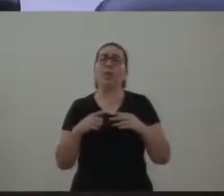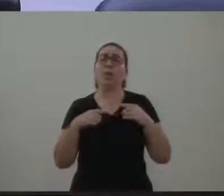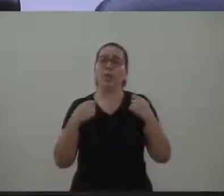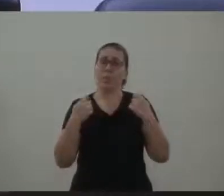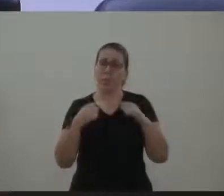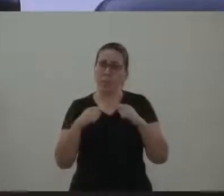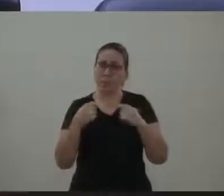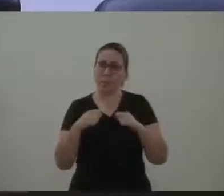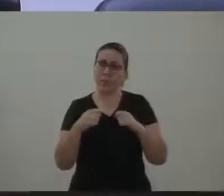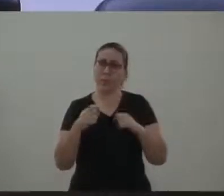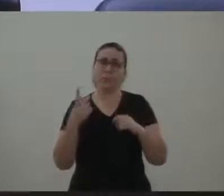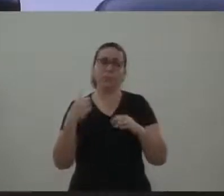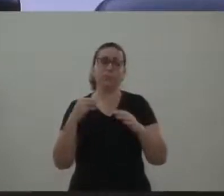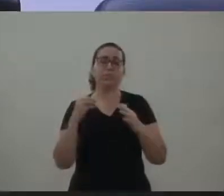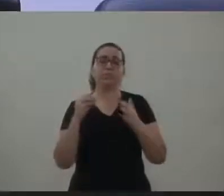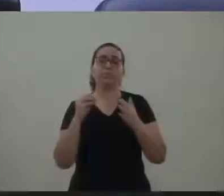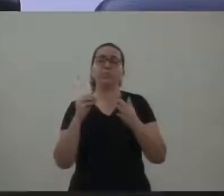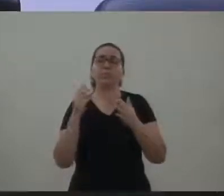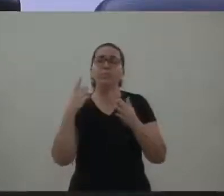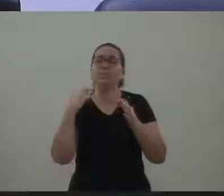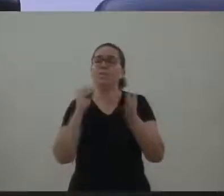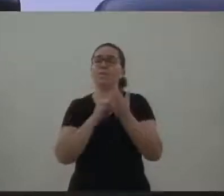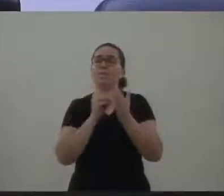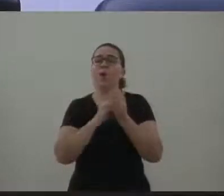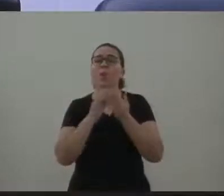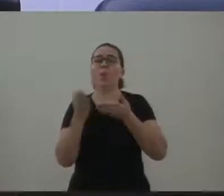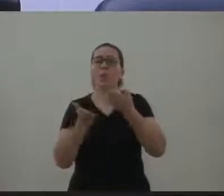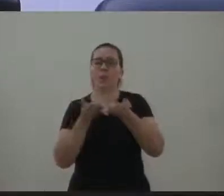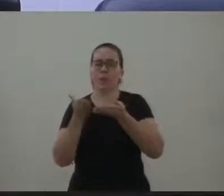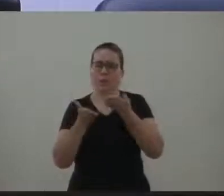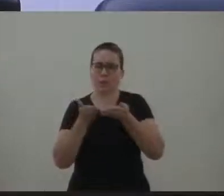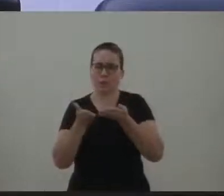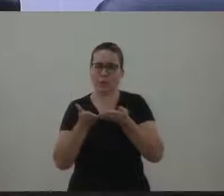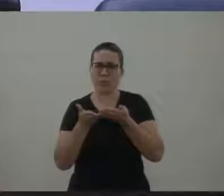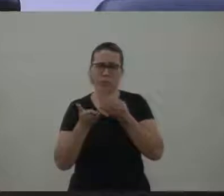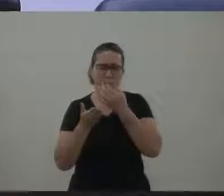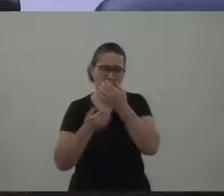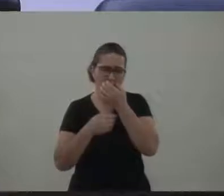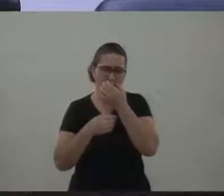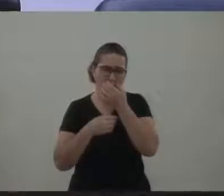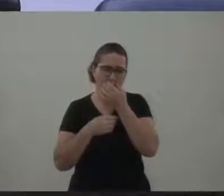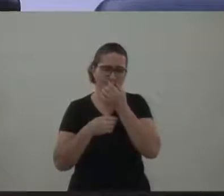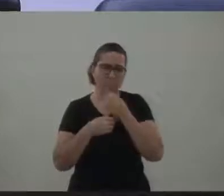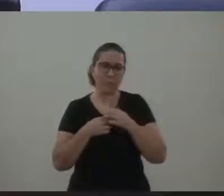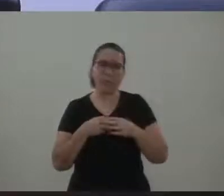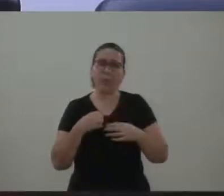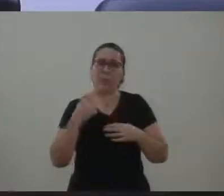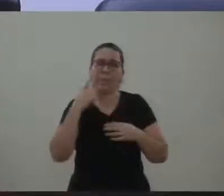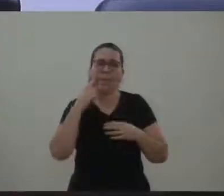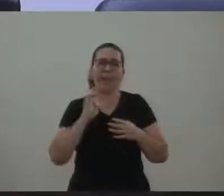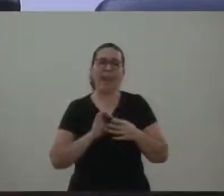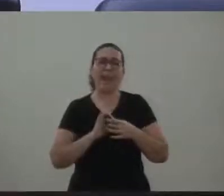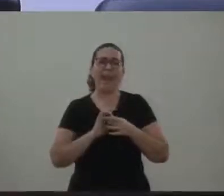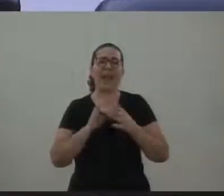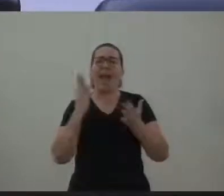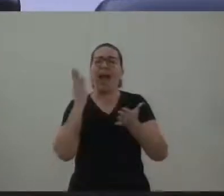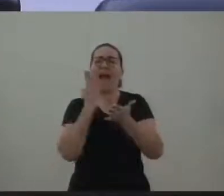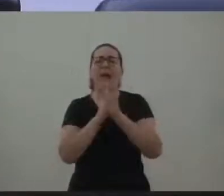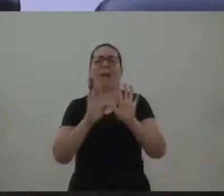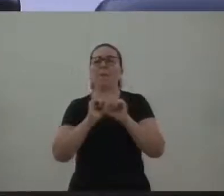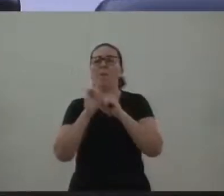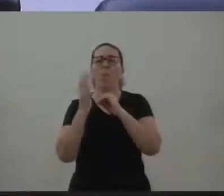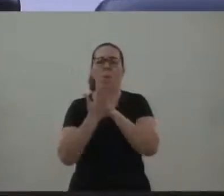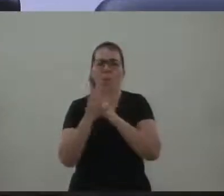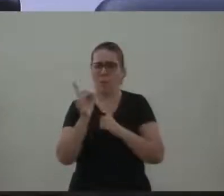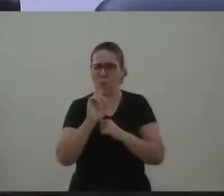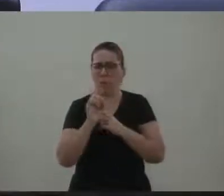uma demanda reprimida, né? Então, também, nós não estamos livres da pandemia. Então, eles devem